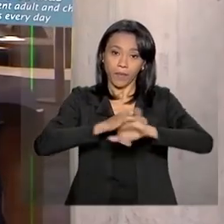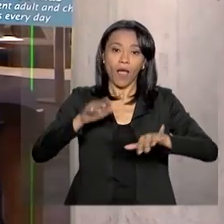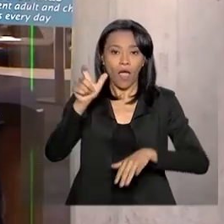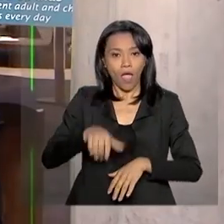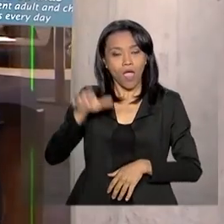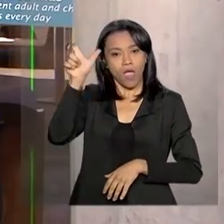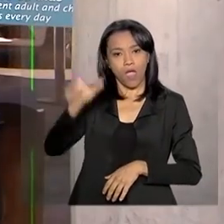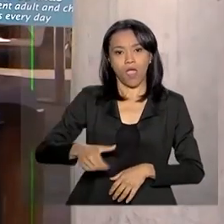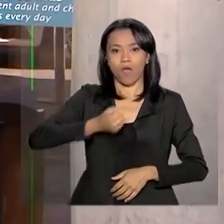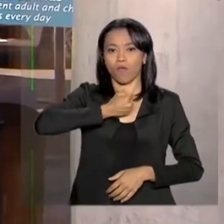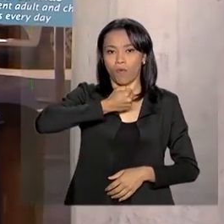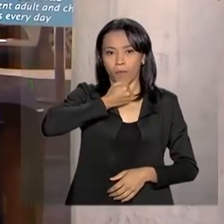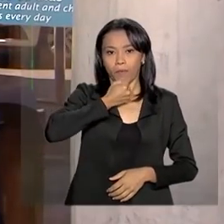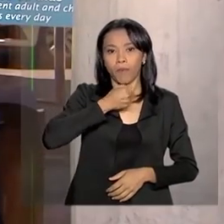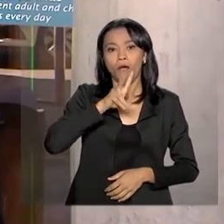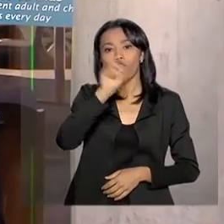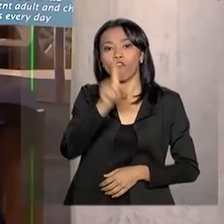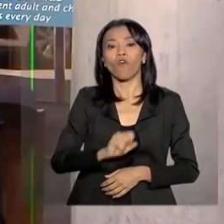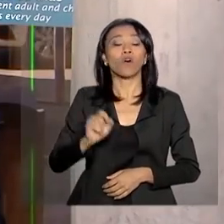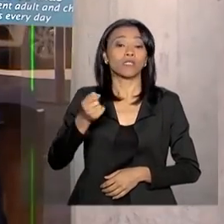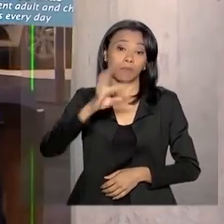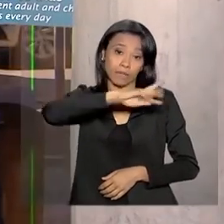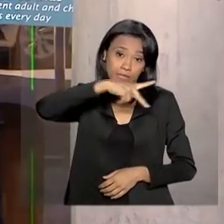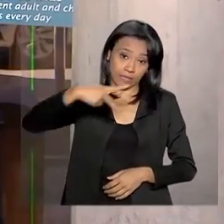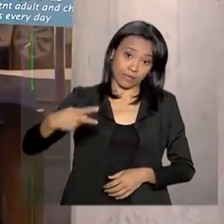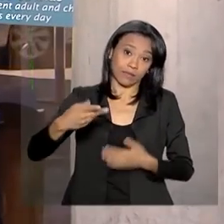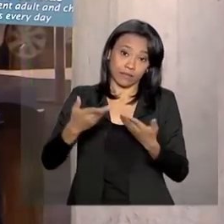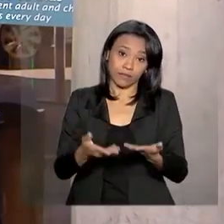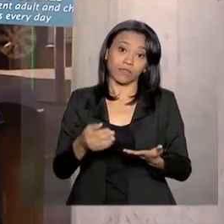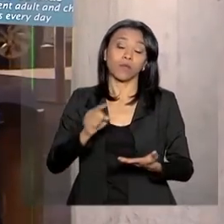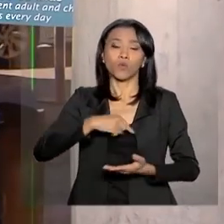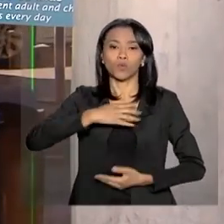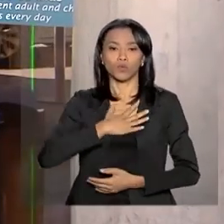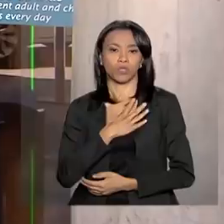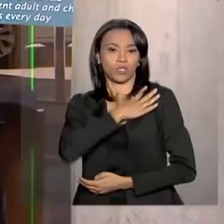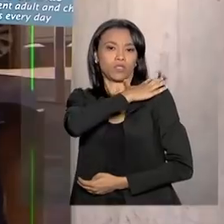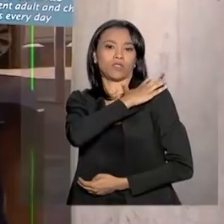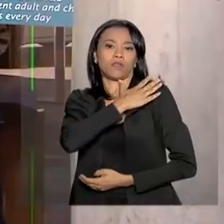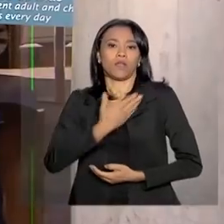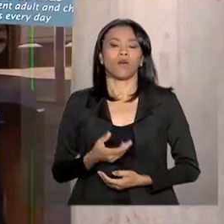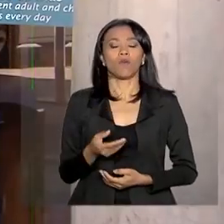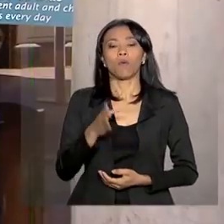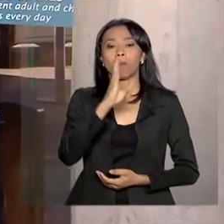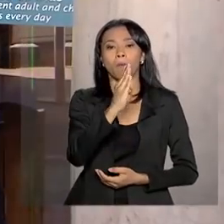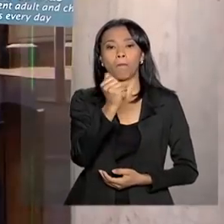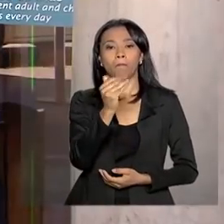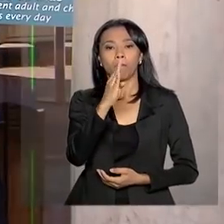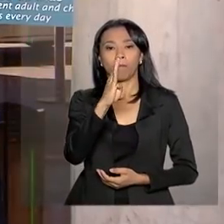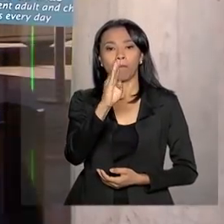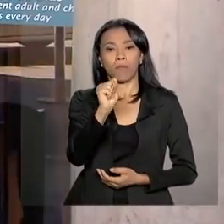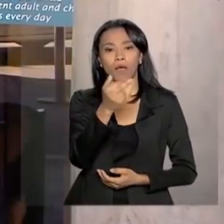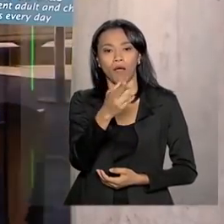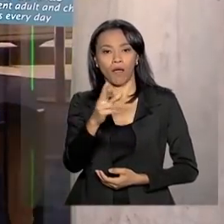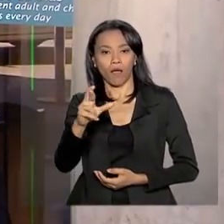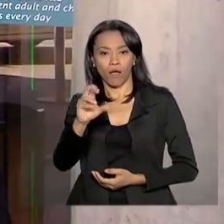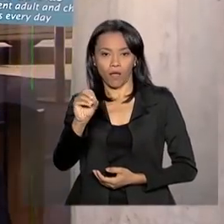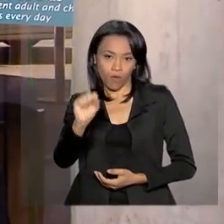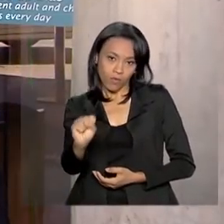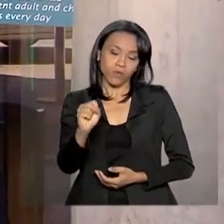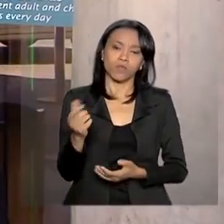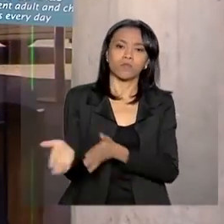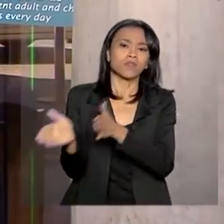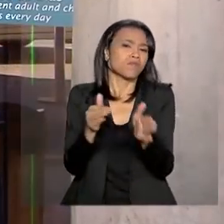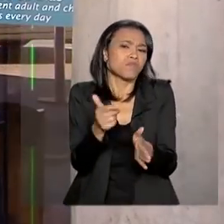porta-voz da Presidência da República, o general Otávio Rego Barros. Ainda não há nenhum tipo